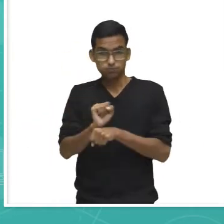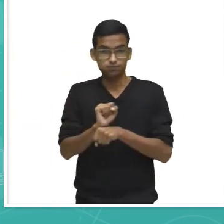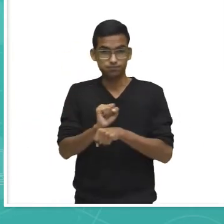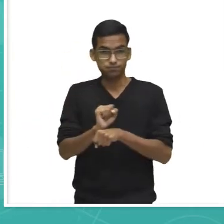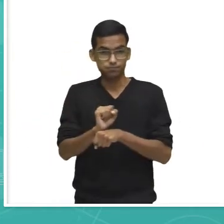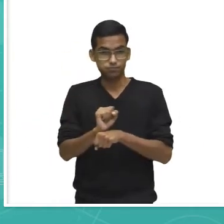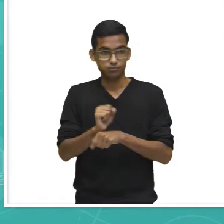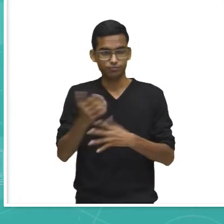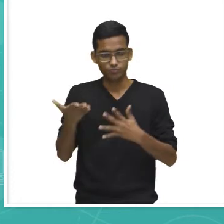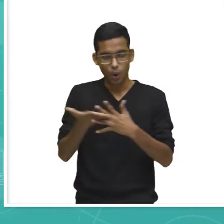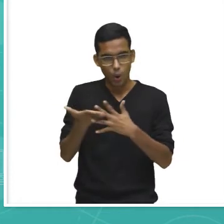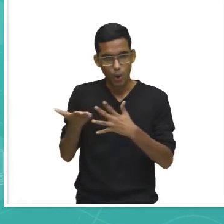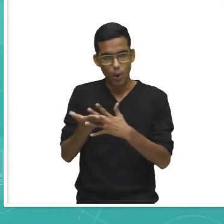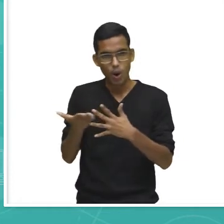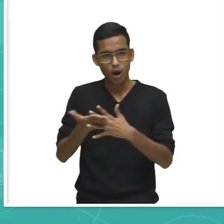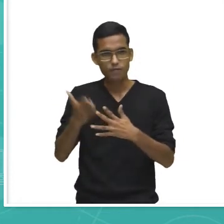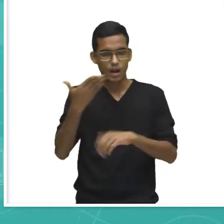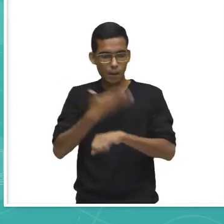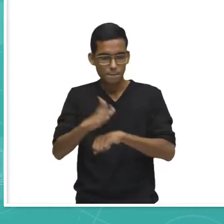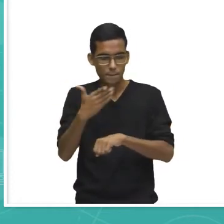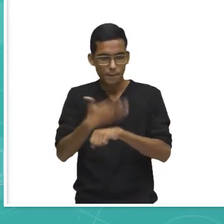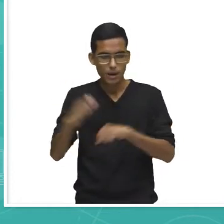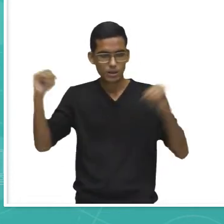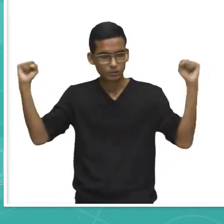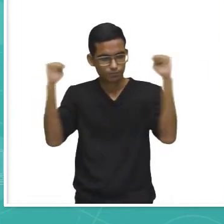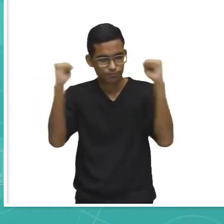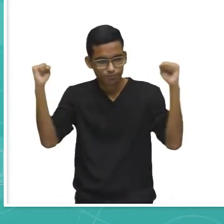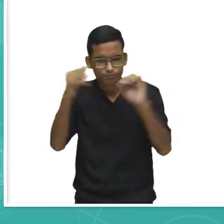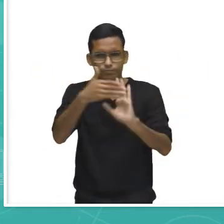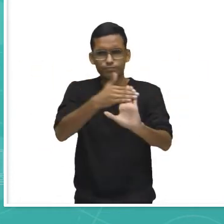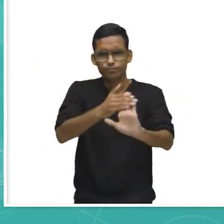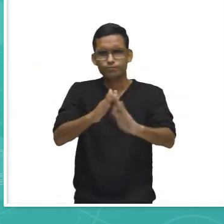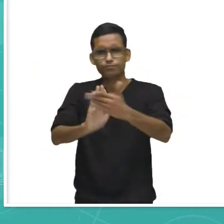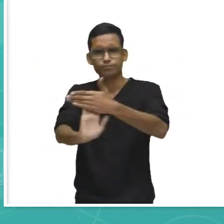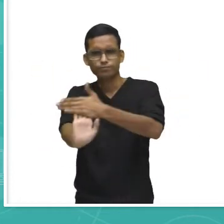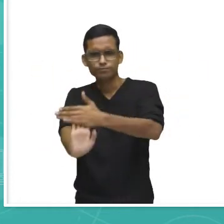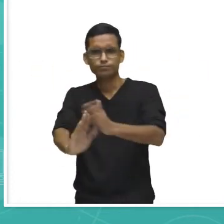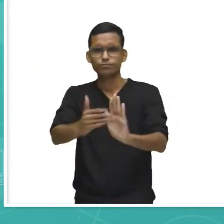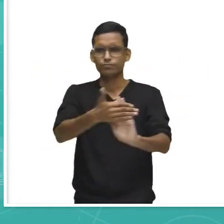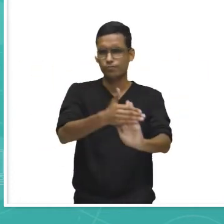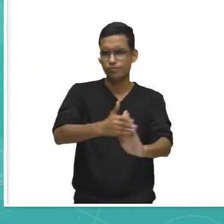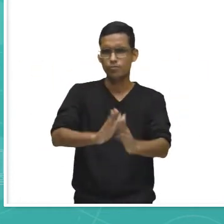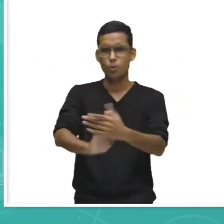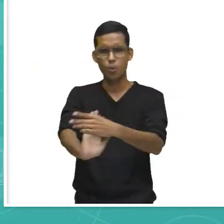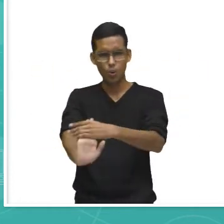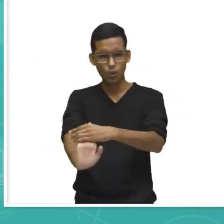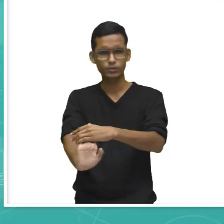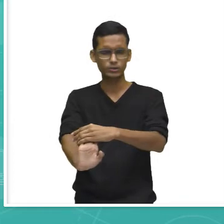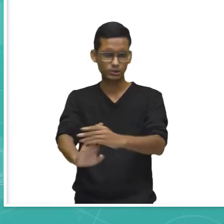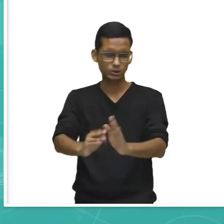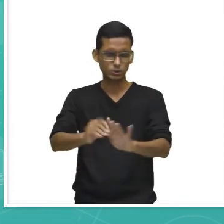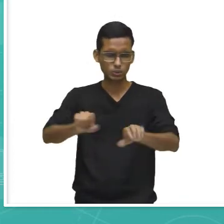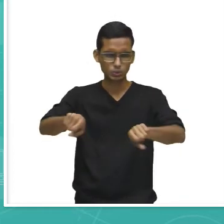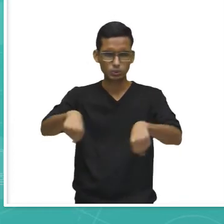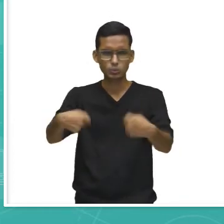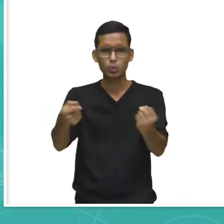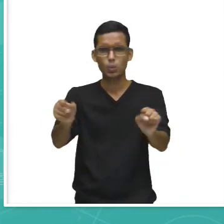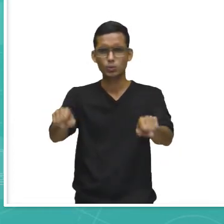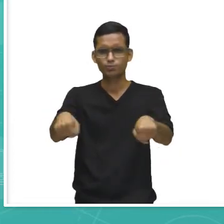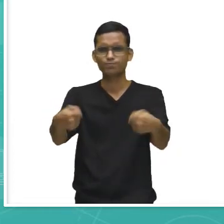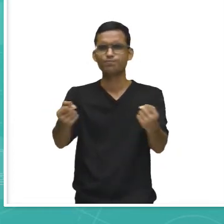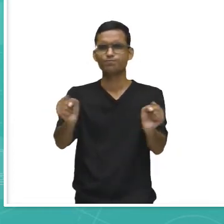atividade e praticar a chamada ginástica laboral, que a gente já sabe o que é, né? São exercícios físicos,